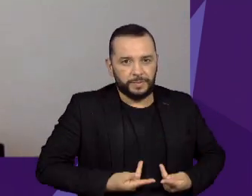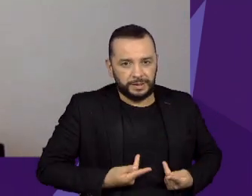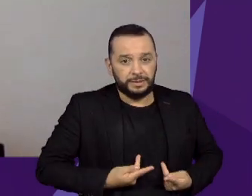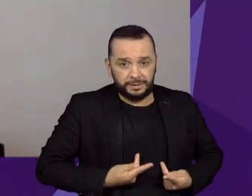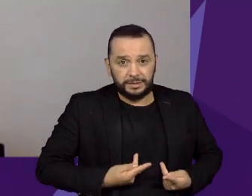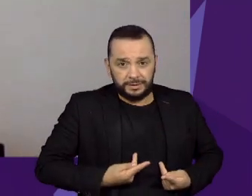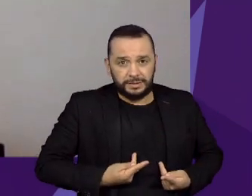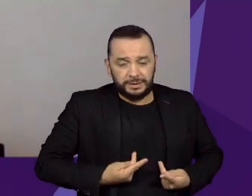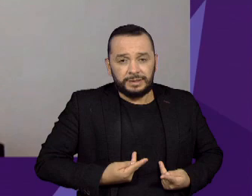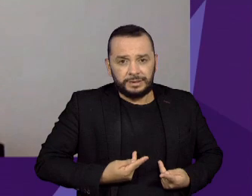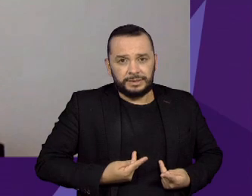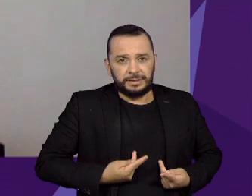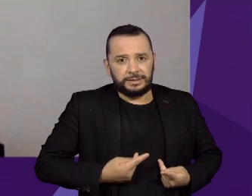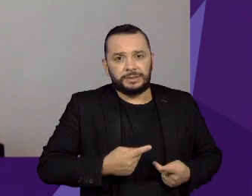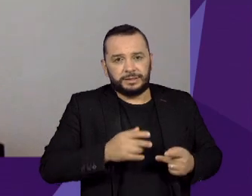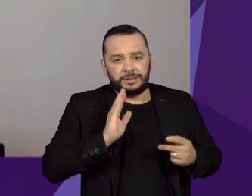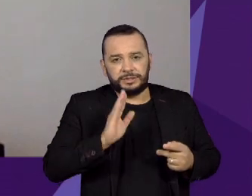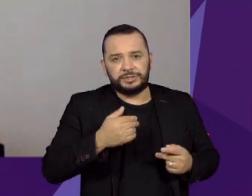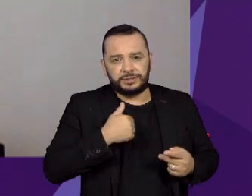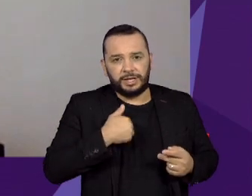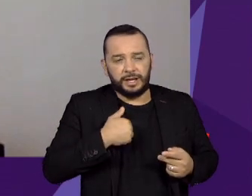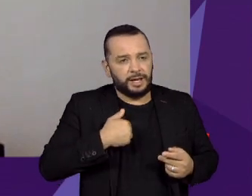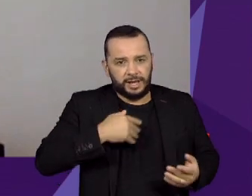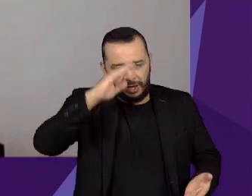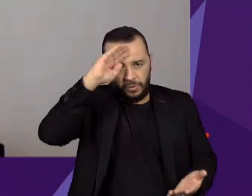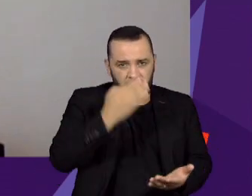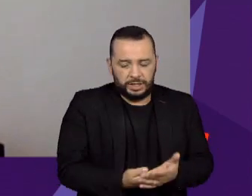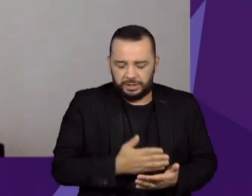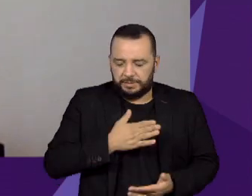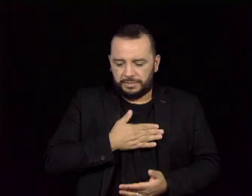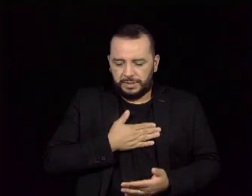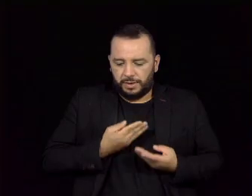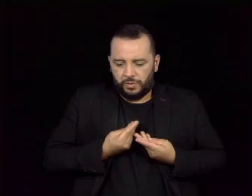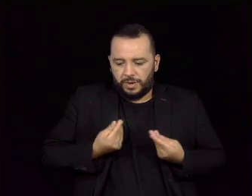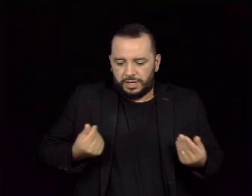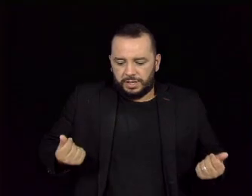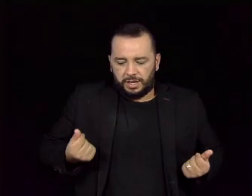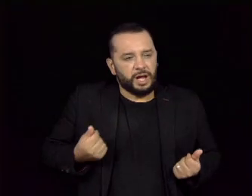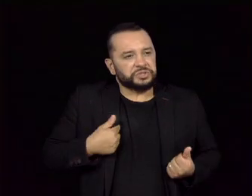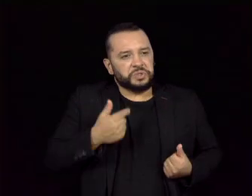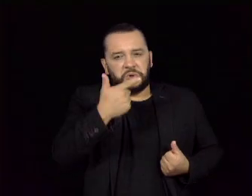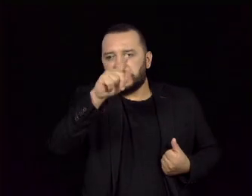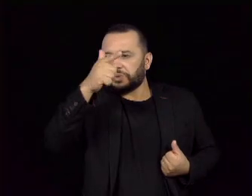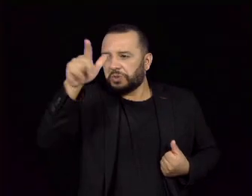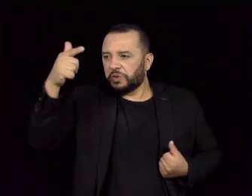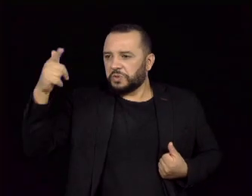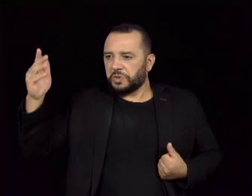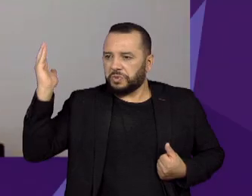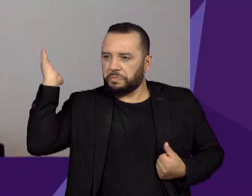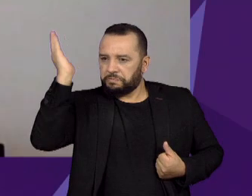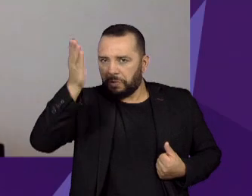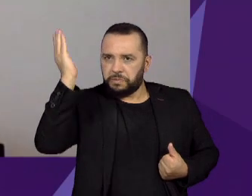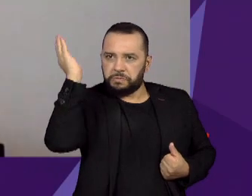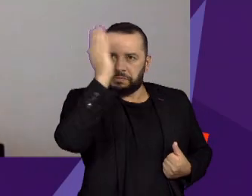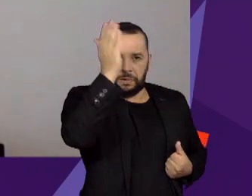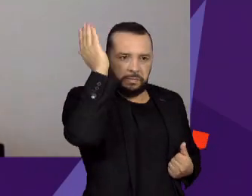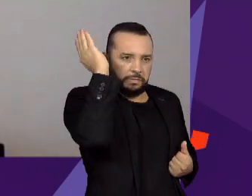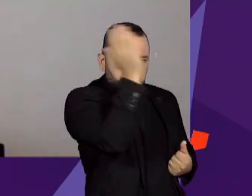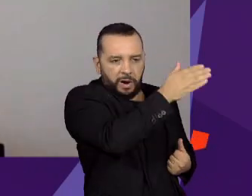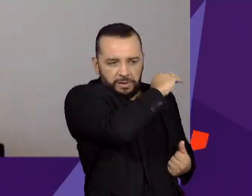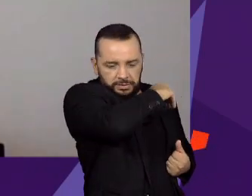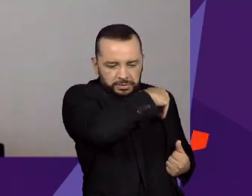suas qualidades que passam por cima das qualidades básicas de você entender o ser humano. Ele só pensava em